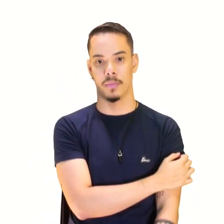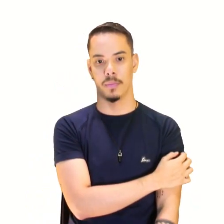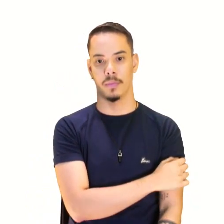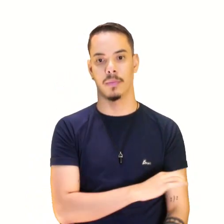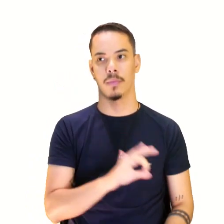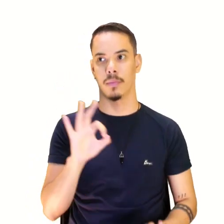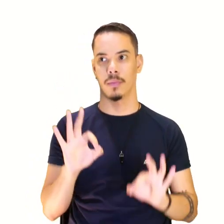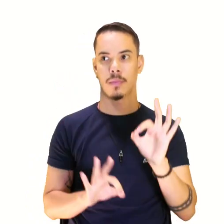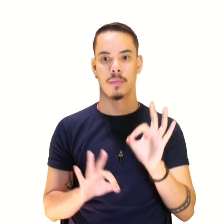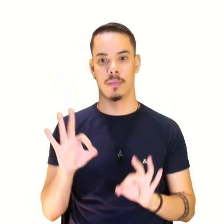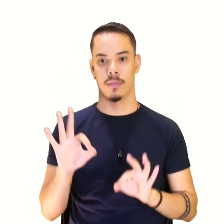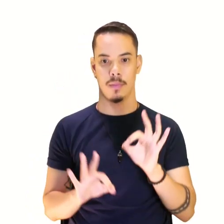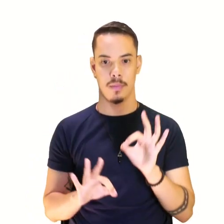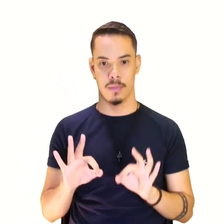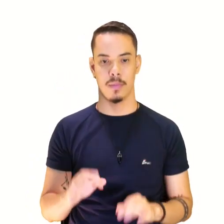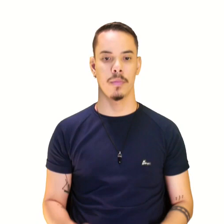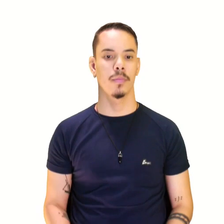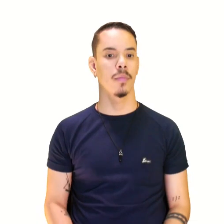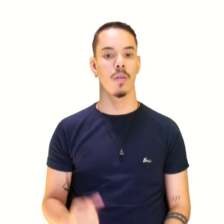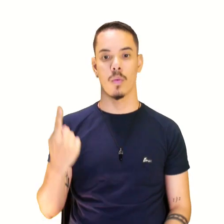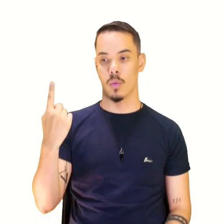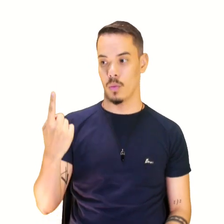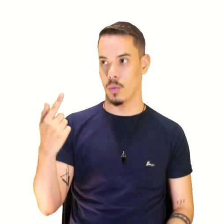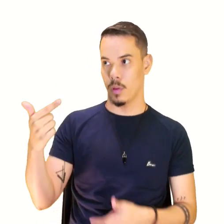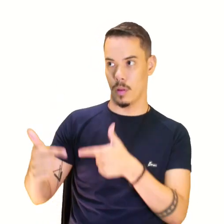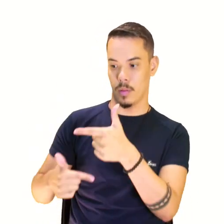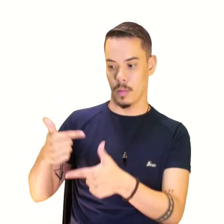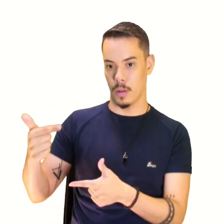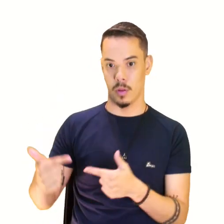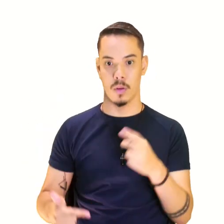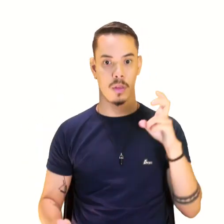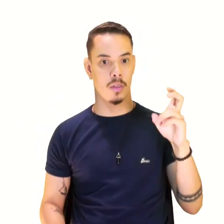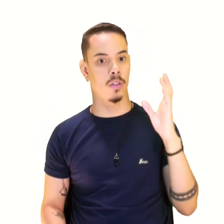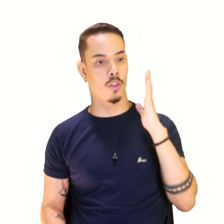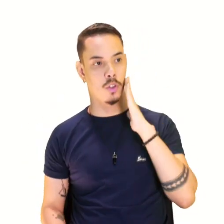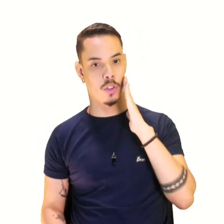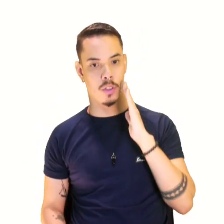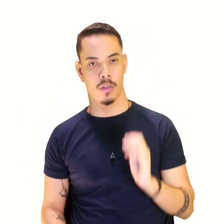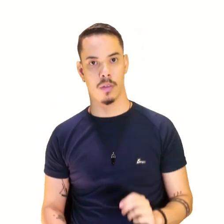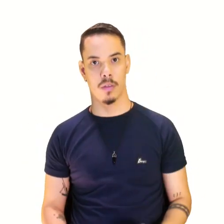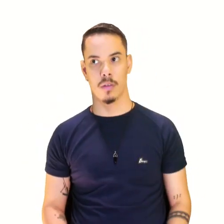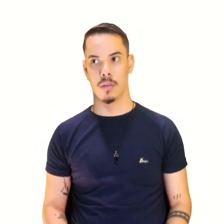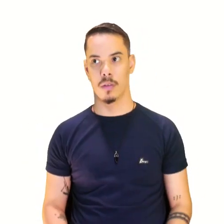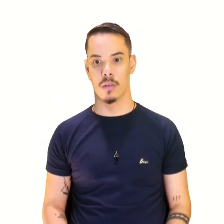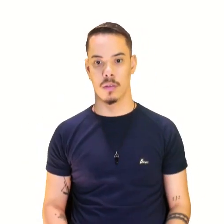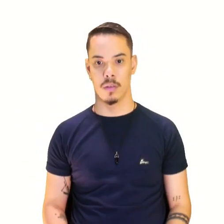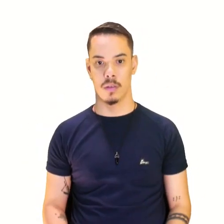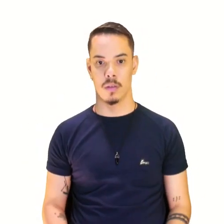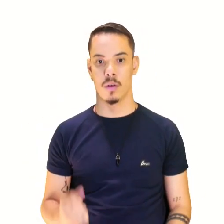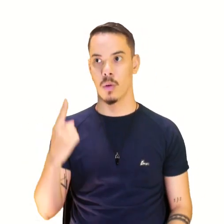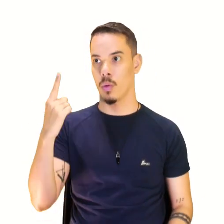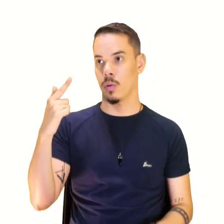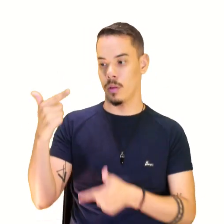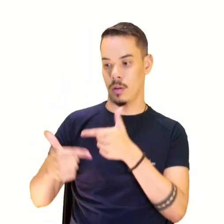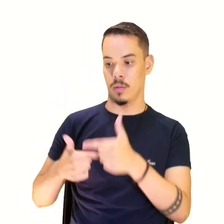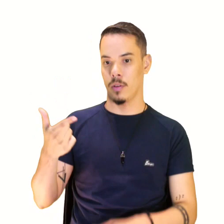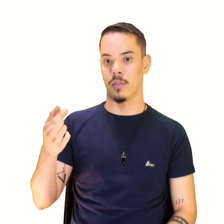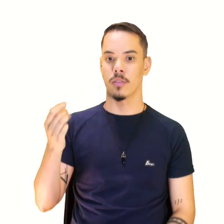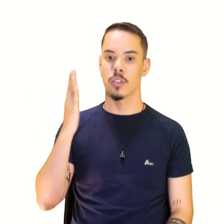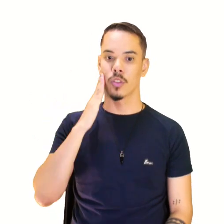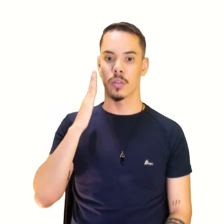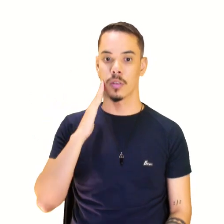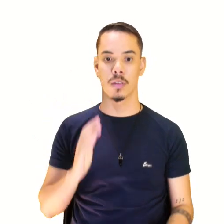na tabela. Então, um trabalhador, 5 dias. Um trabalhador, 20 dias.